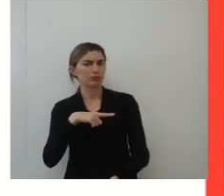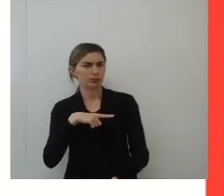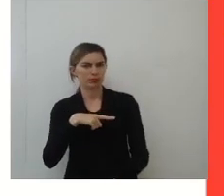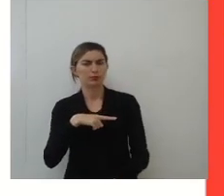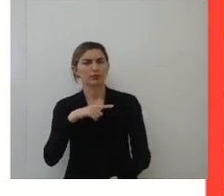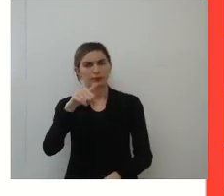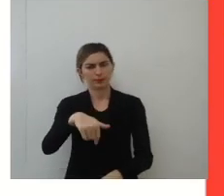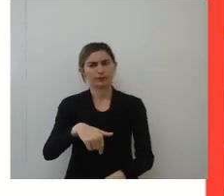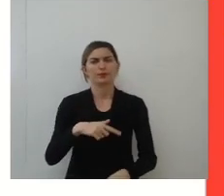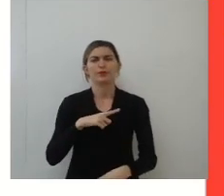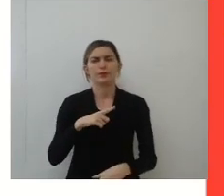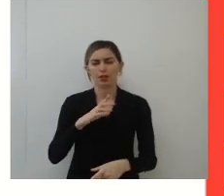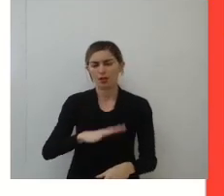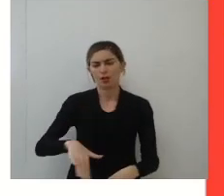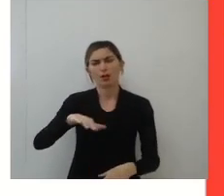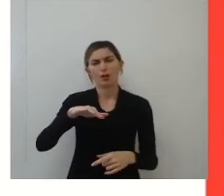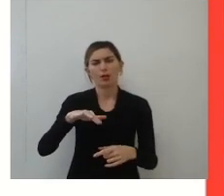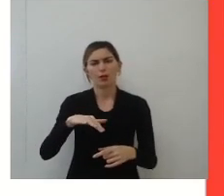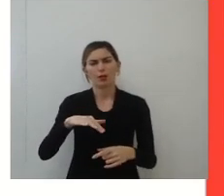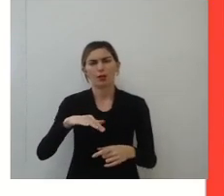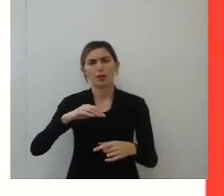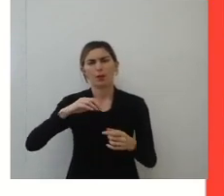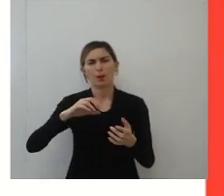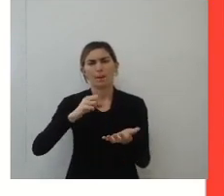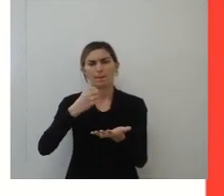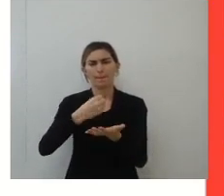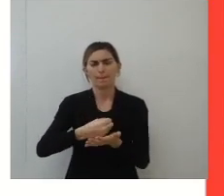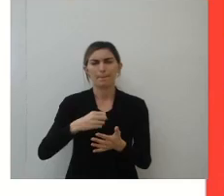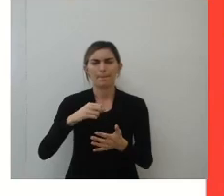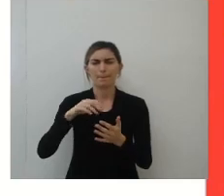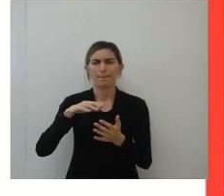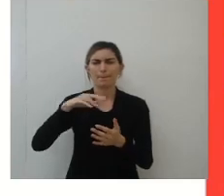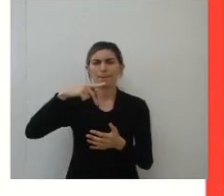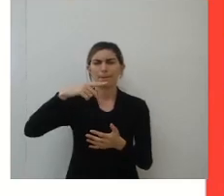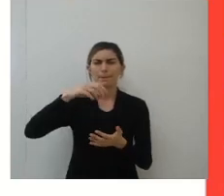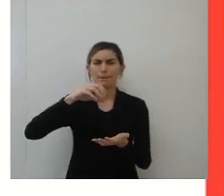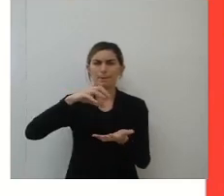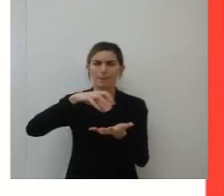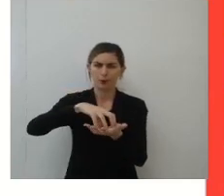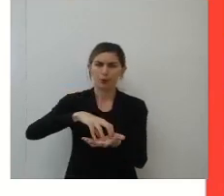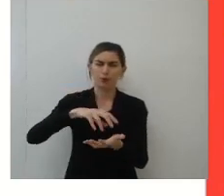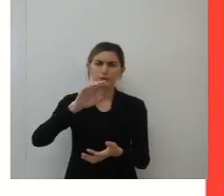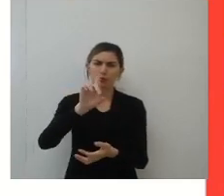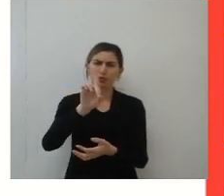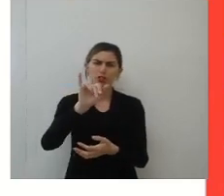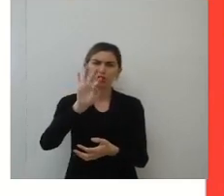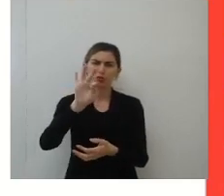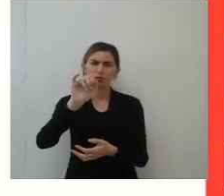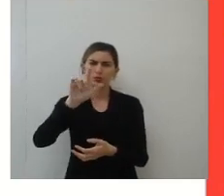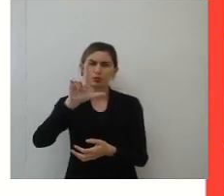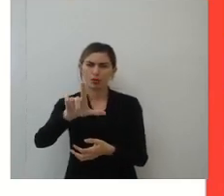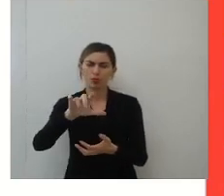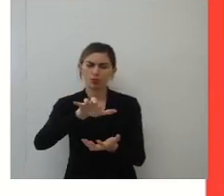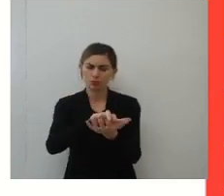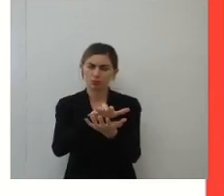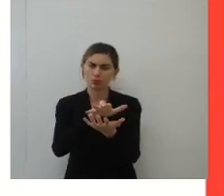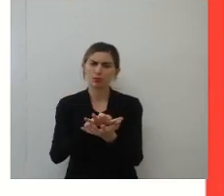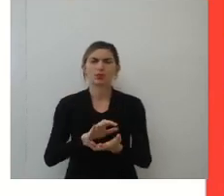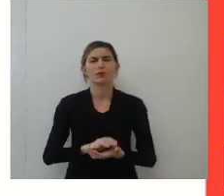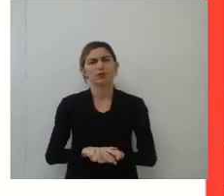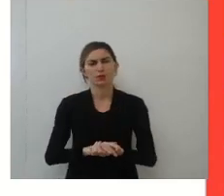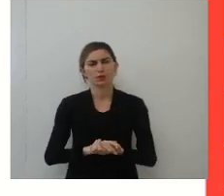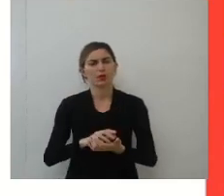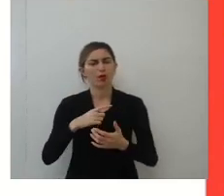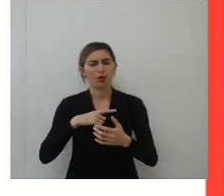gente tem aí a área do Porto Digital do Recife. O Porto Digital é o nosso tecnopolo. Ele representa para nós